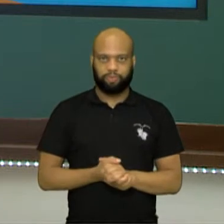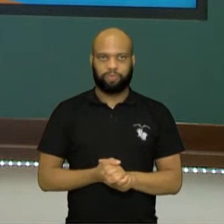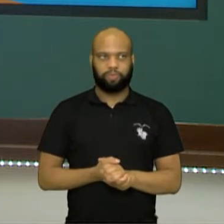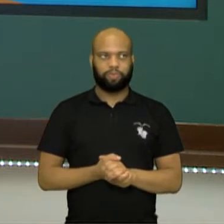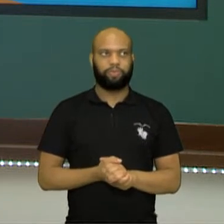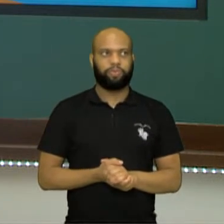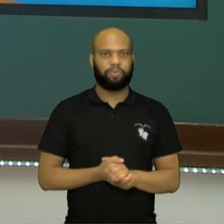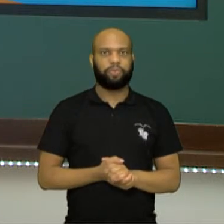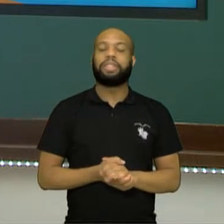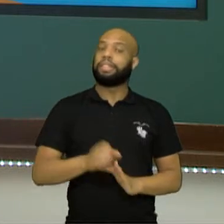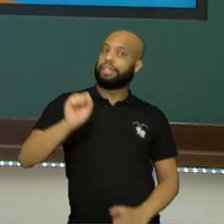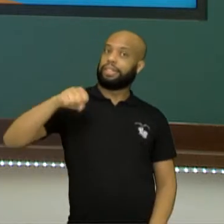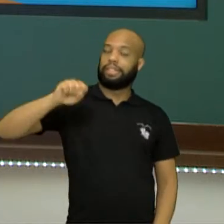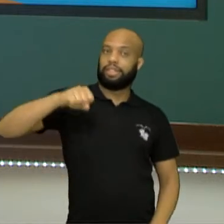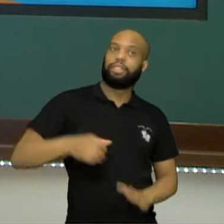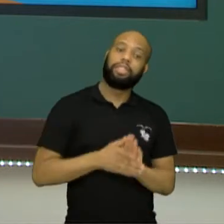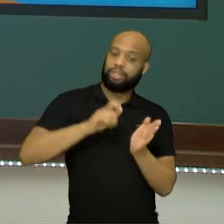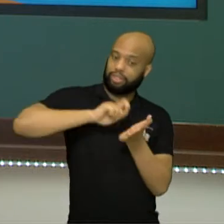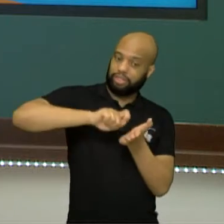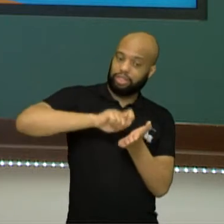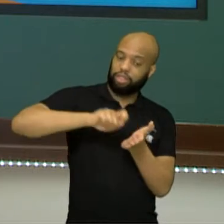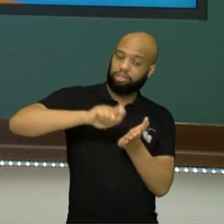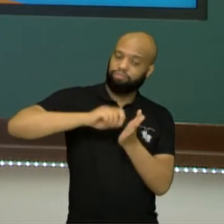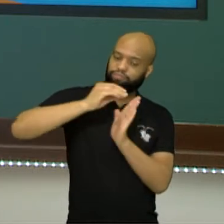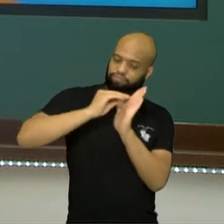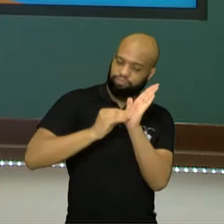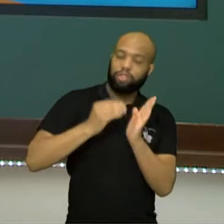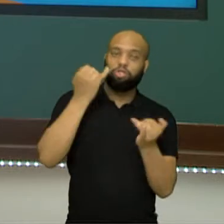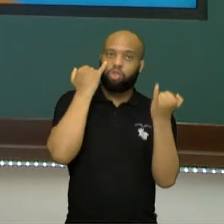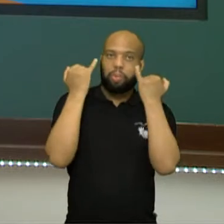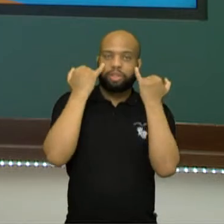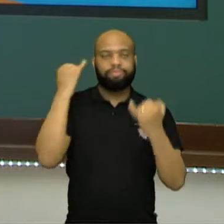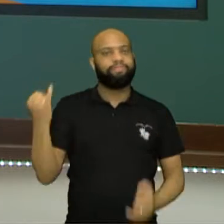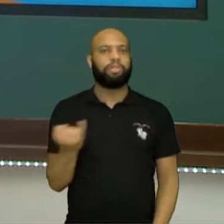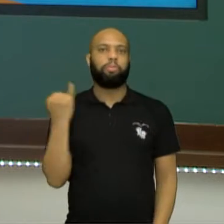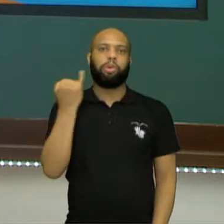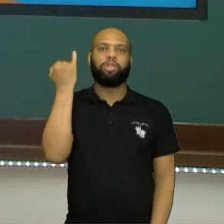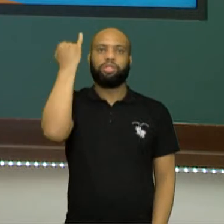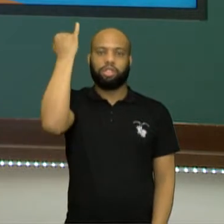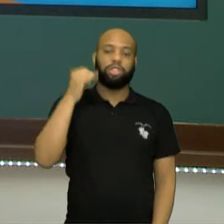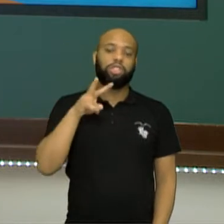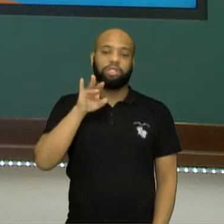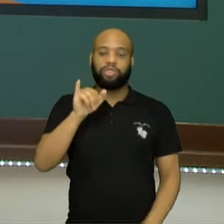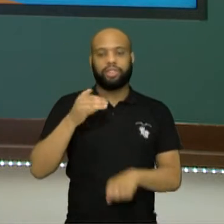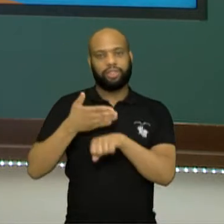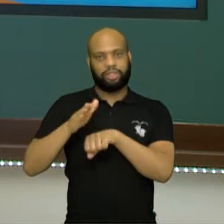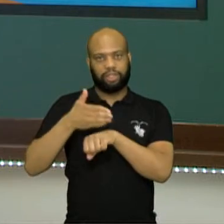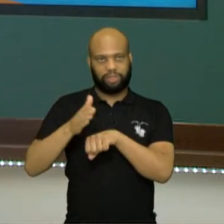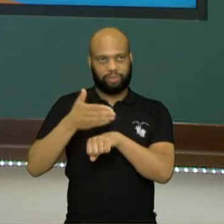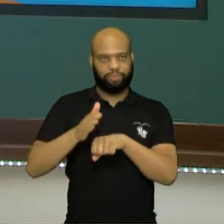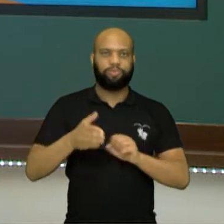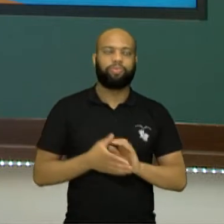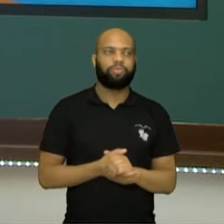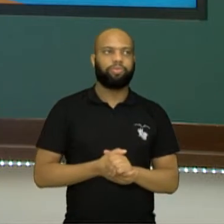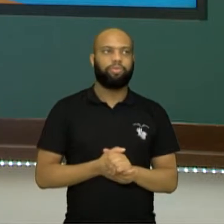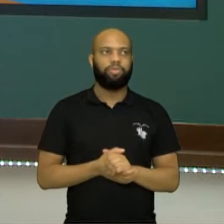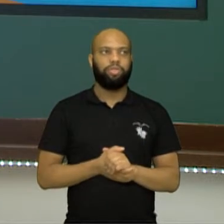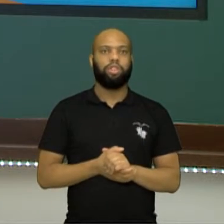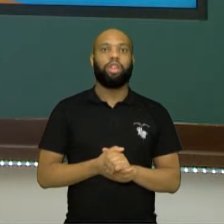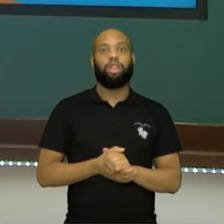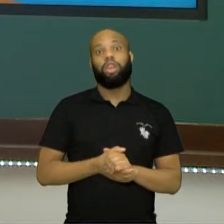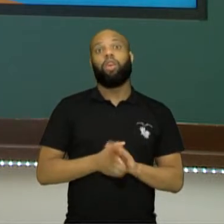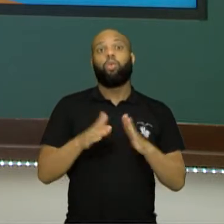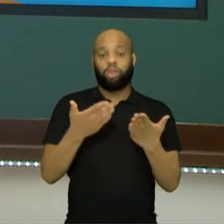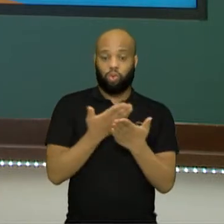aula. Sim, anote as informações importantes para você poder praticar. E aliás, essa